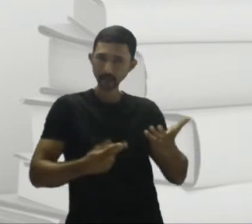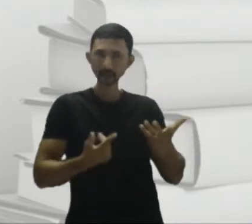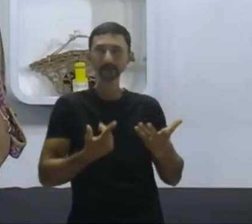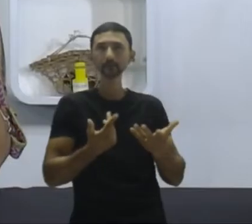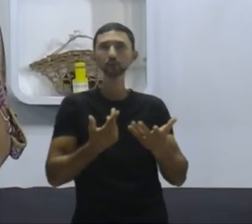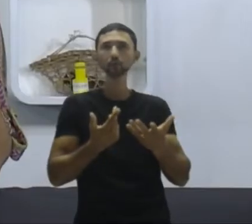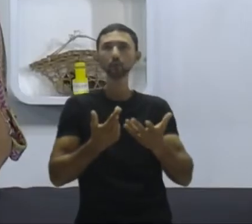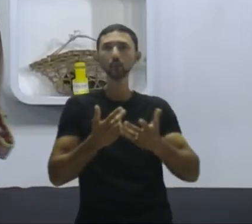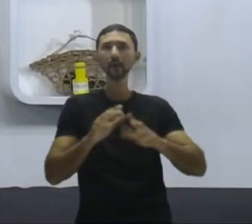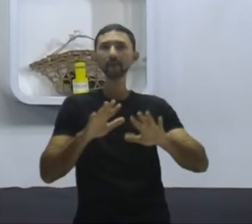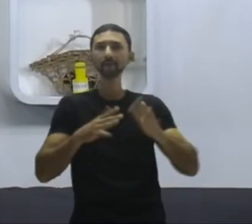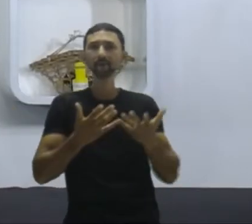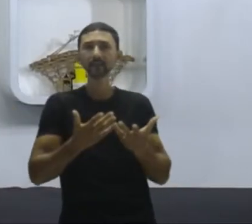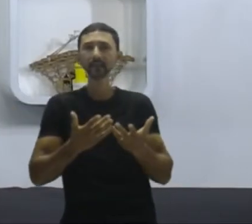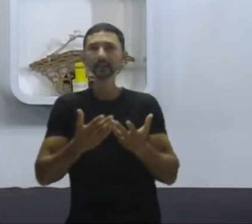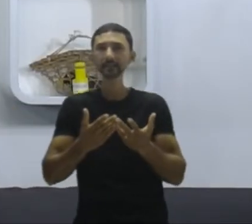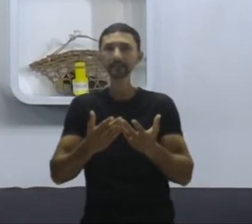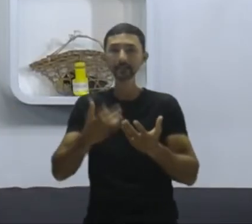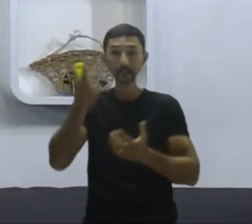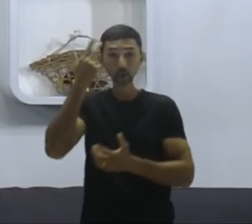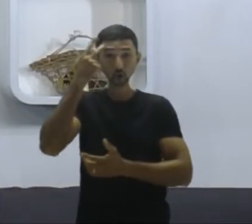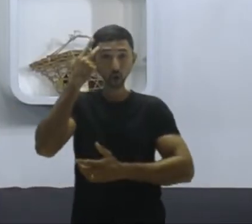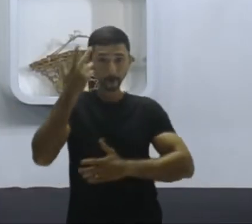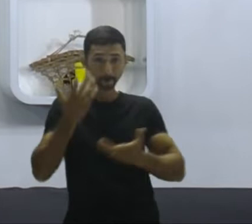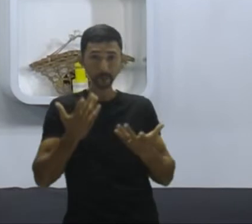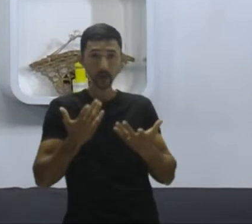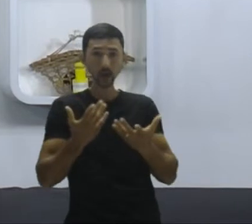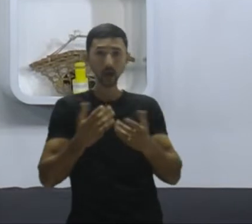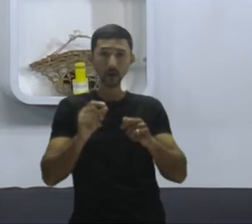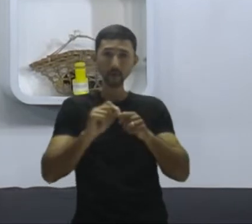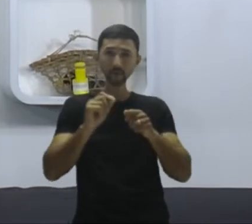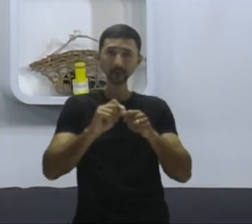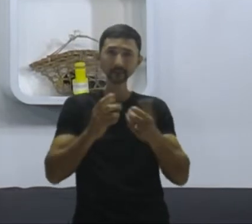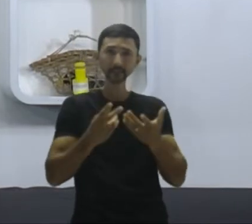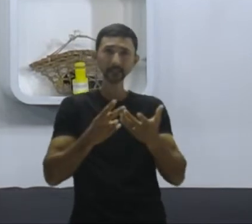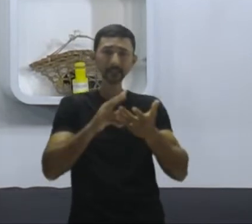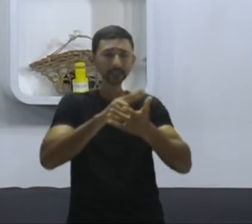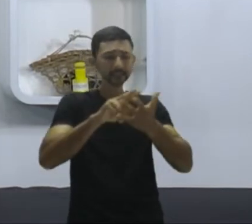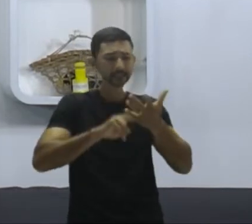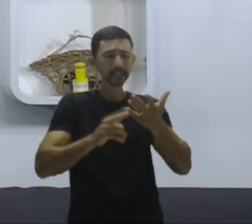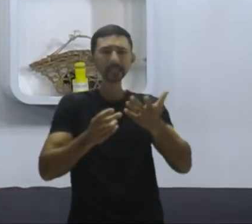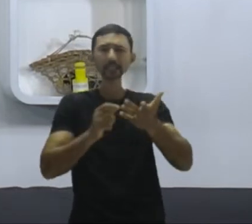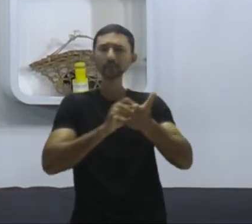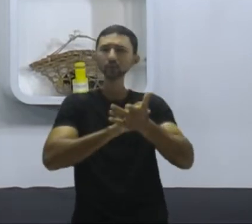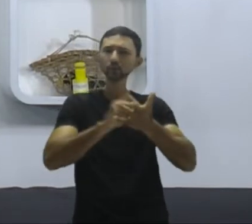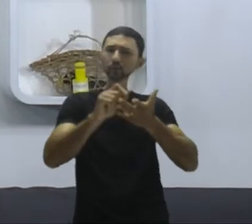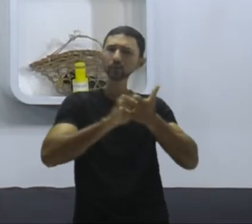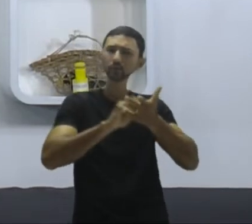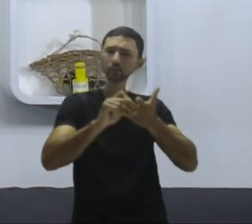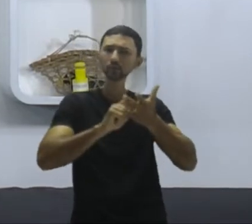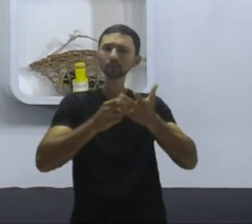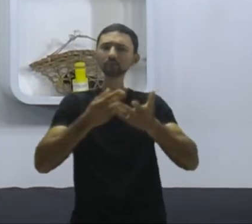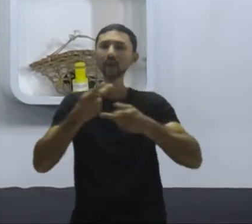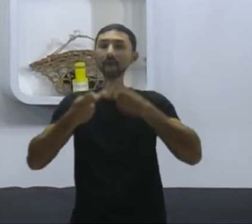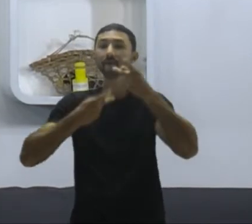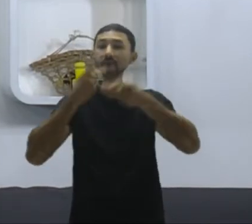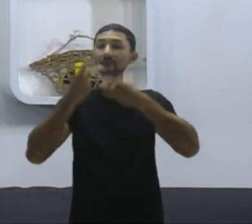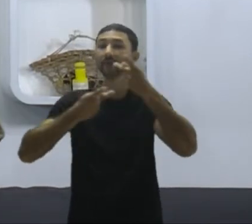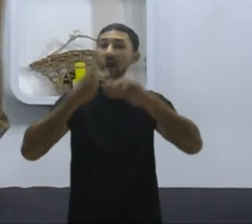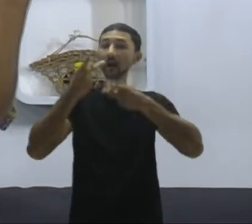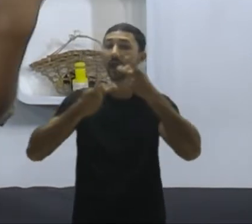porque era o mais comum nesse período, era a oralidade.